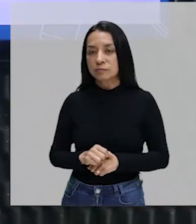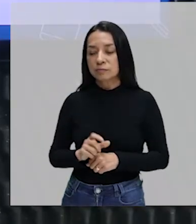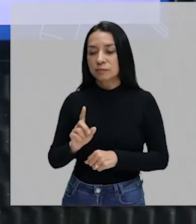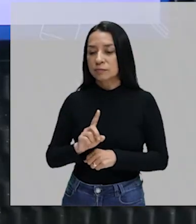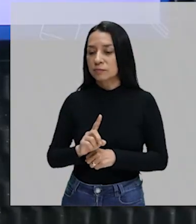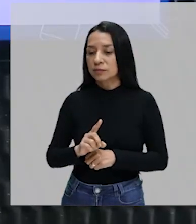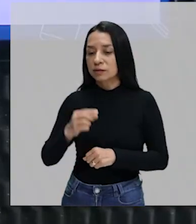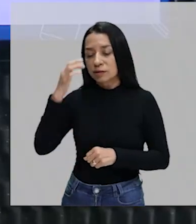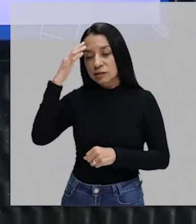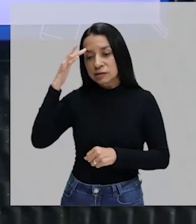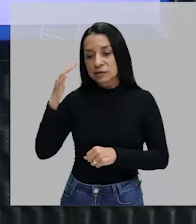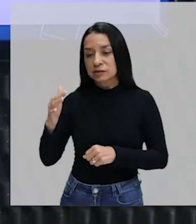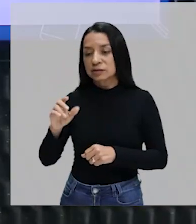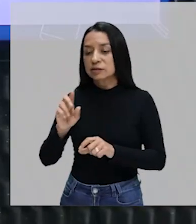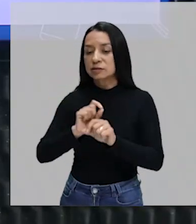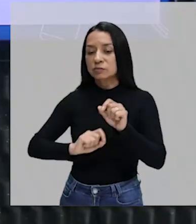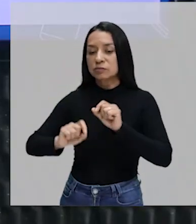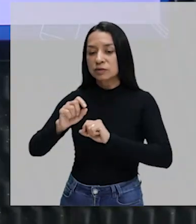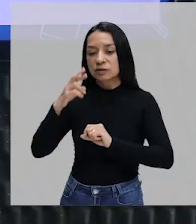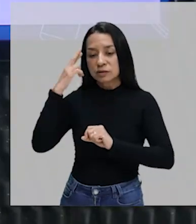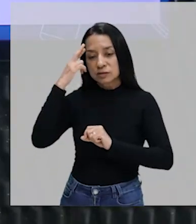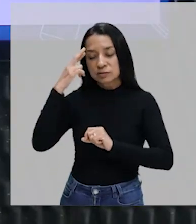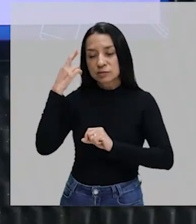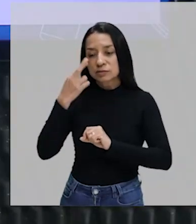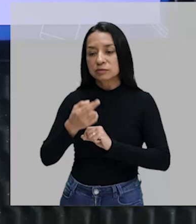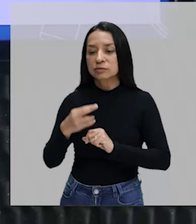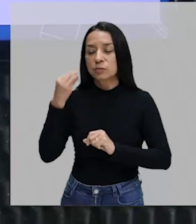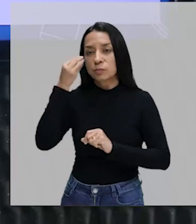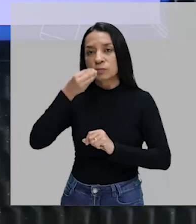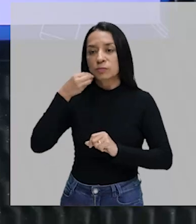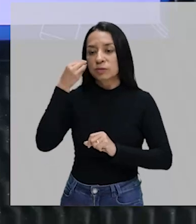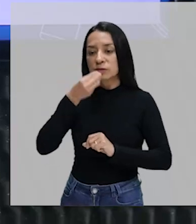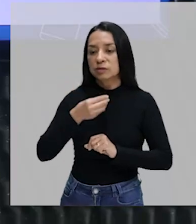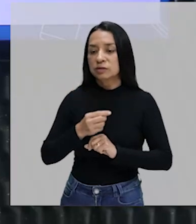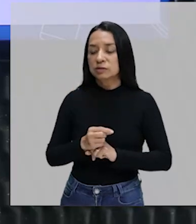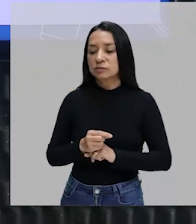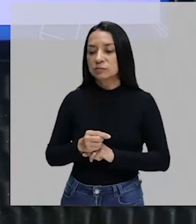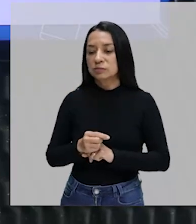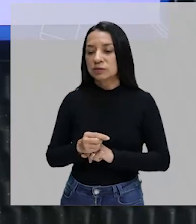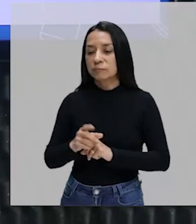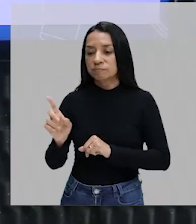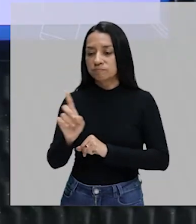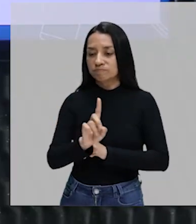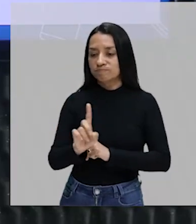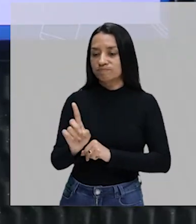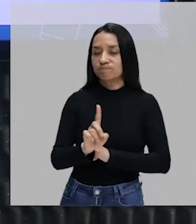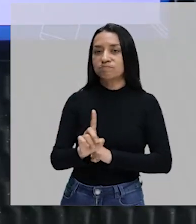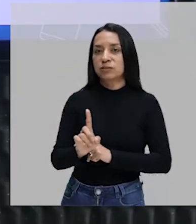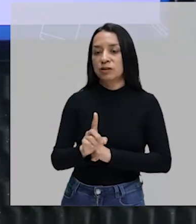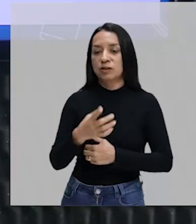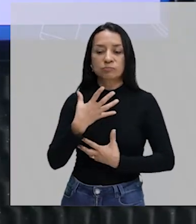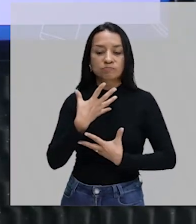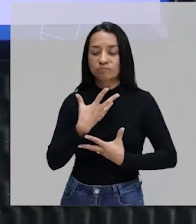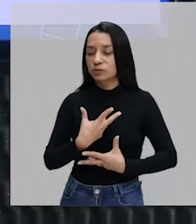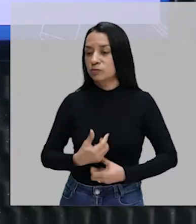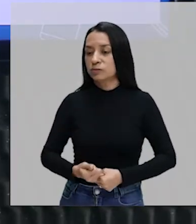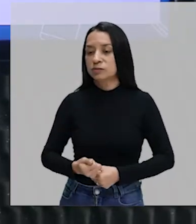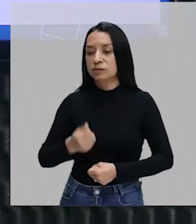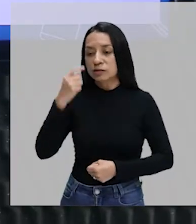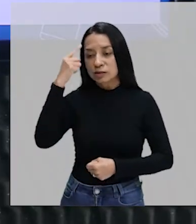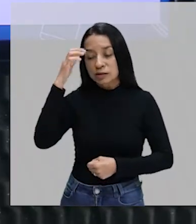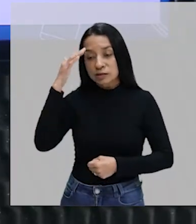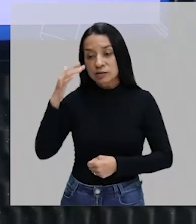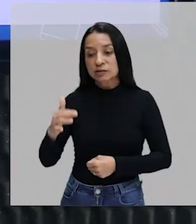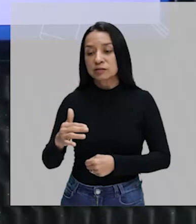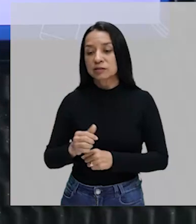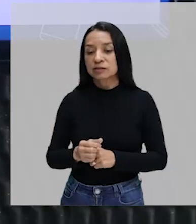as ideias inatas são racionalistas. O empirista, ele nega as ideias inatas. Ok? Pois sua